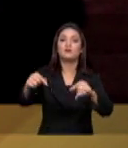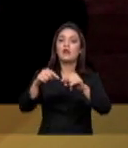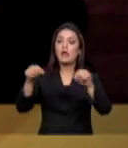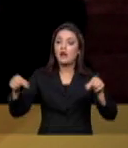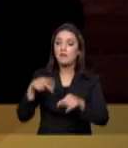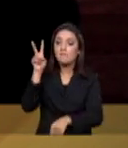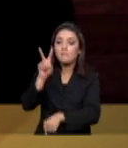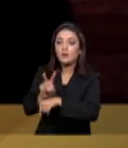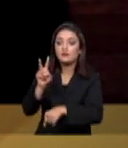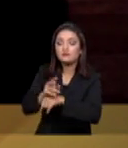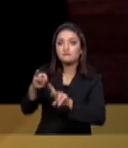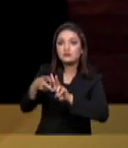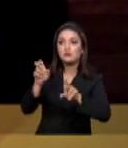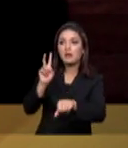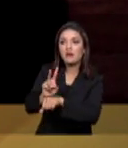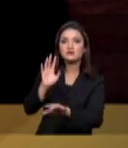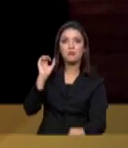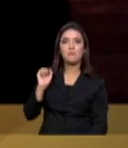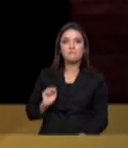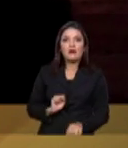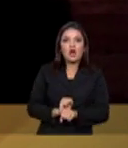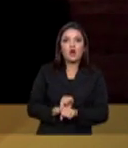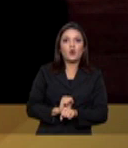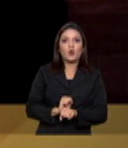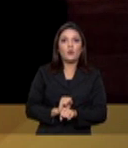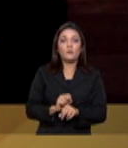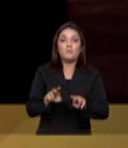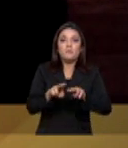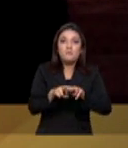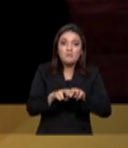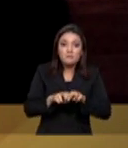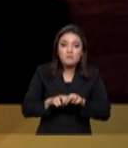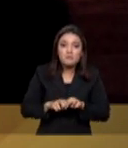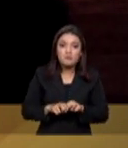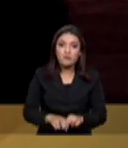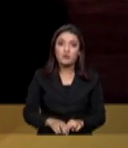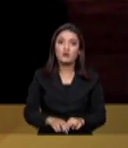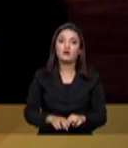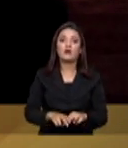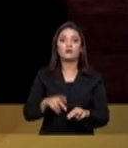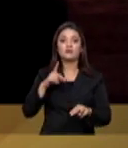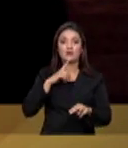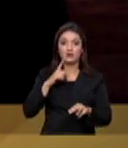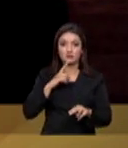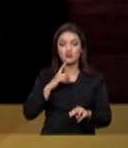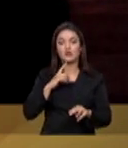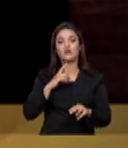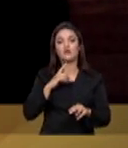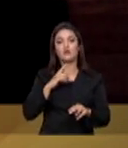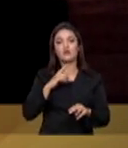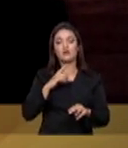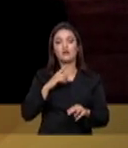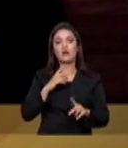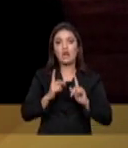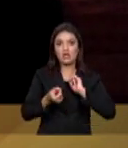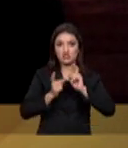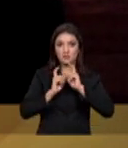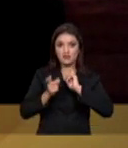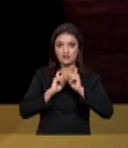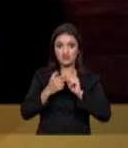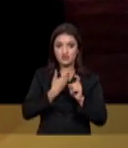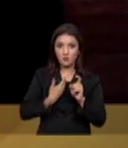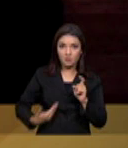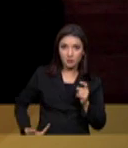terras indígenas no país diante da Assunção pela administração administração pública